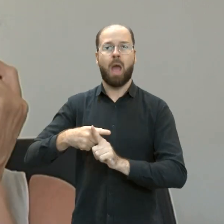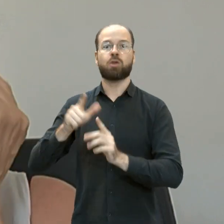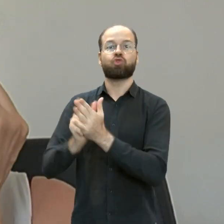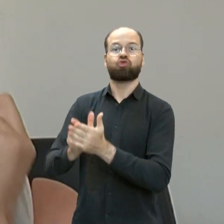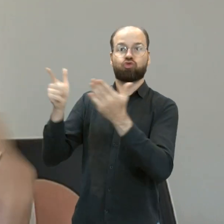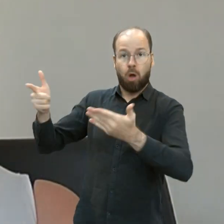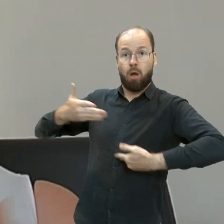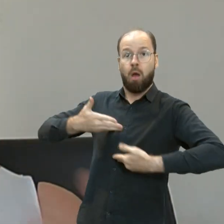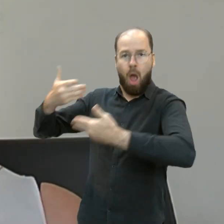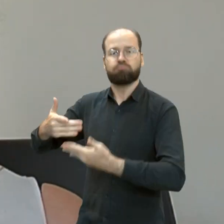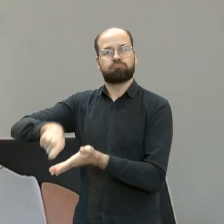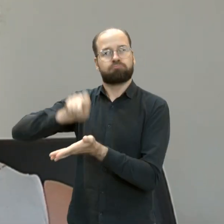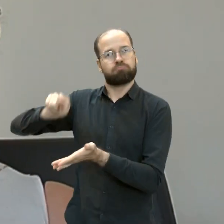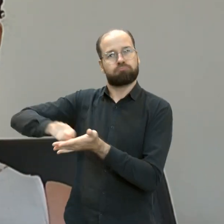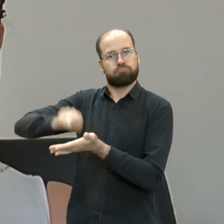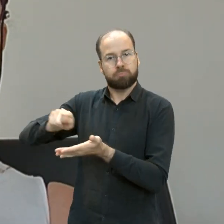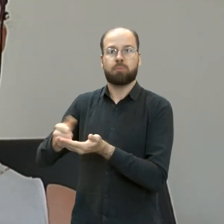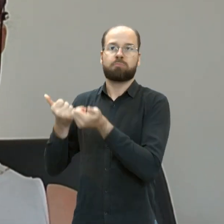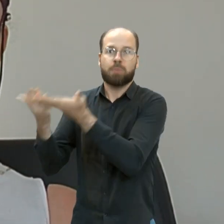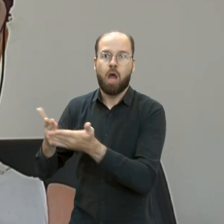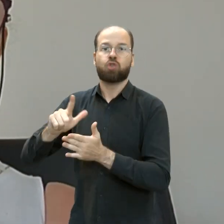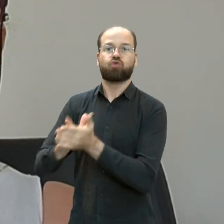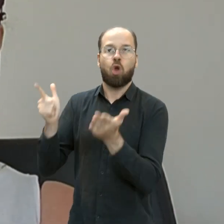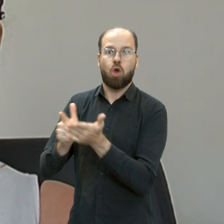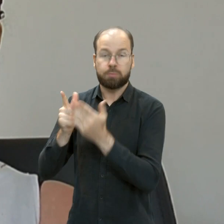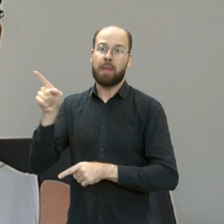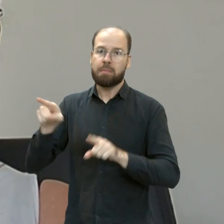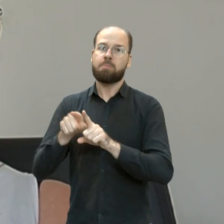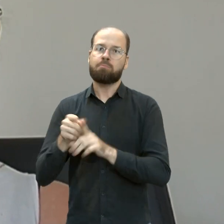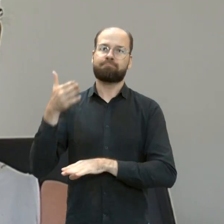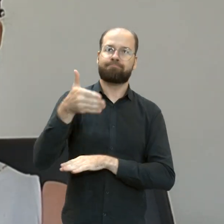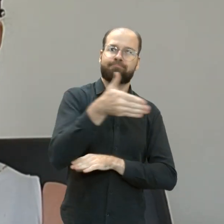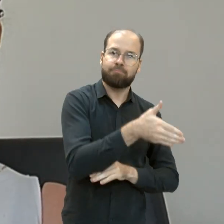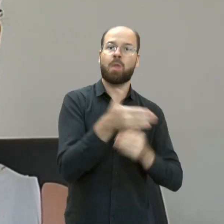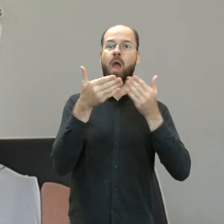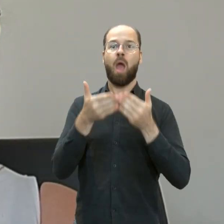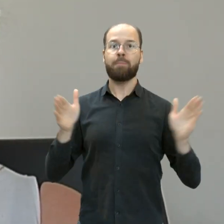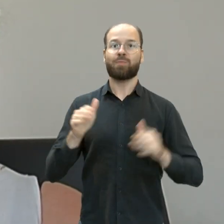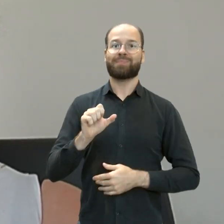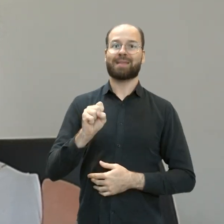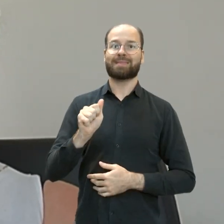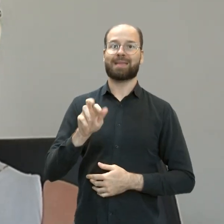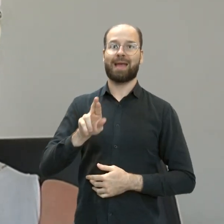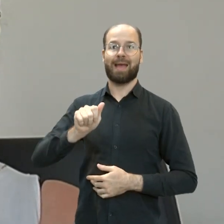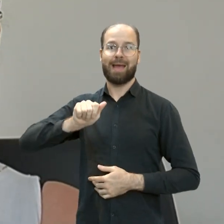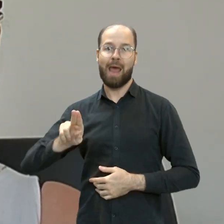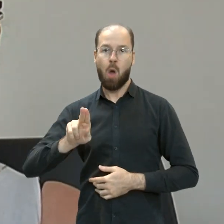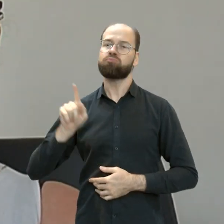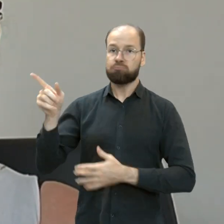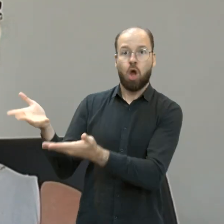jornais, ela também participava das tertúlias, dos saraus que eram promovidos, não é, na cidade, e tinha,